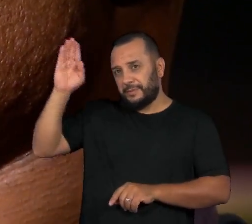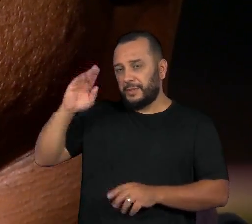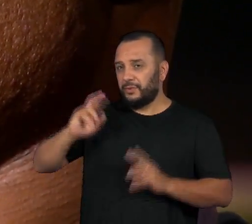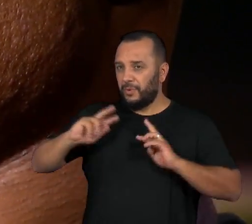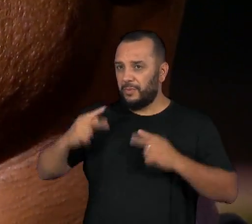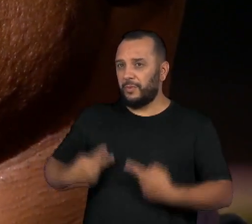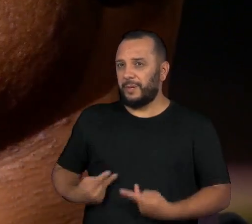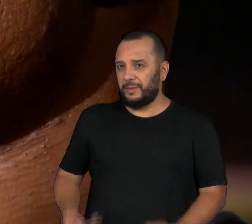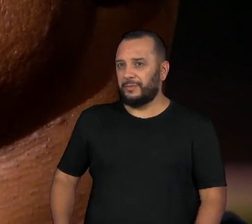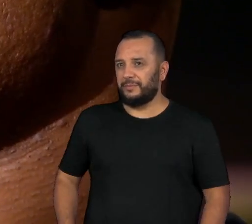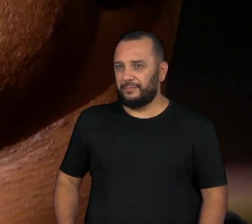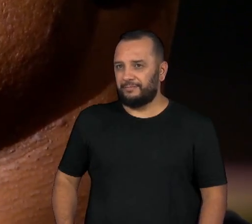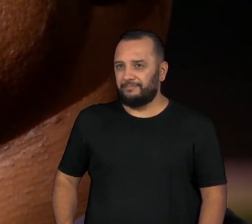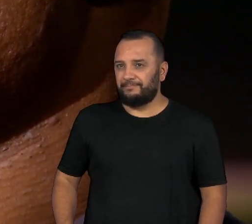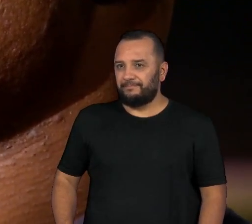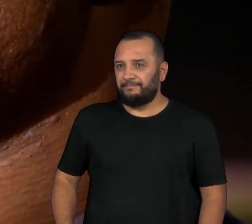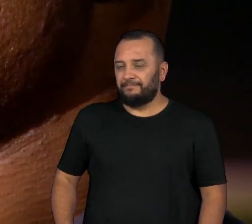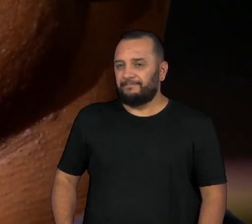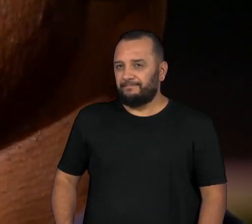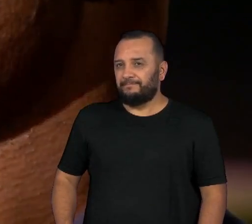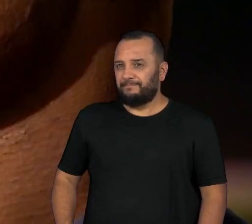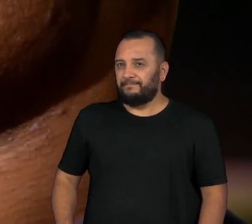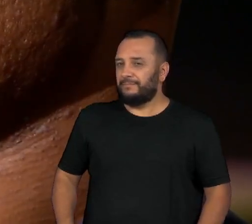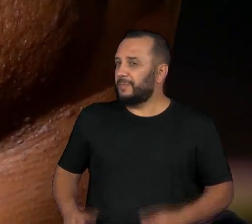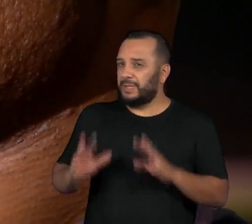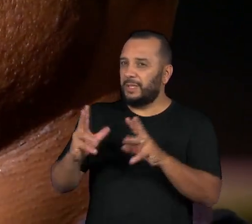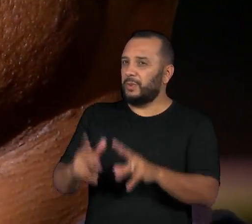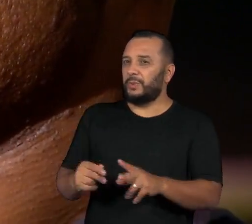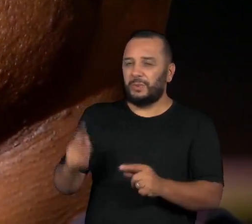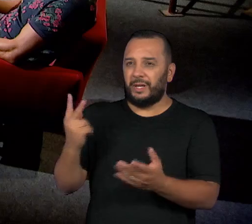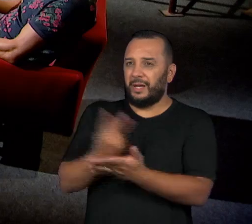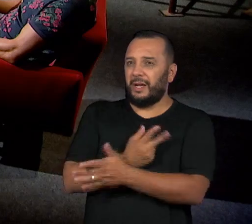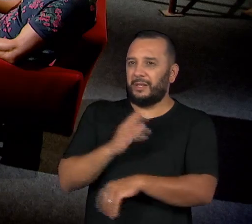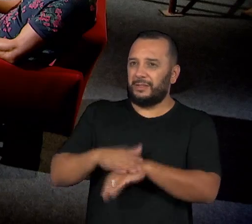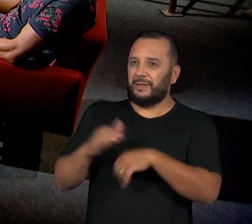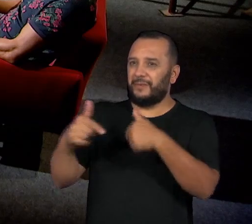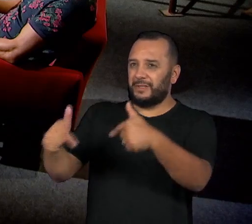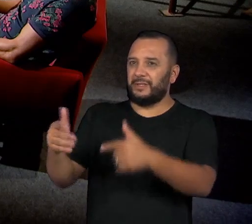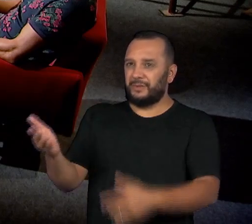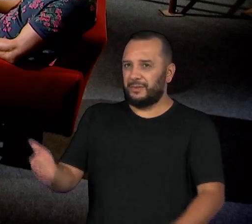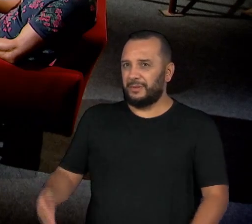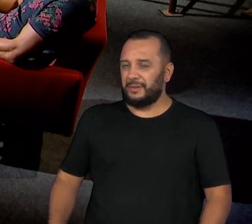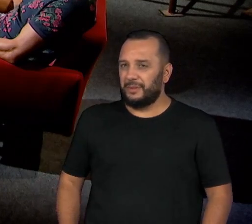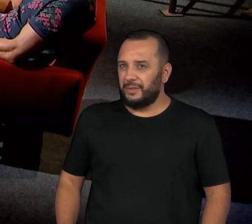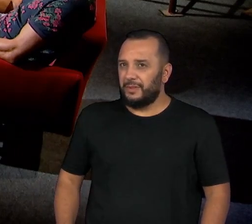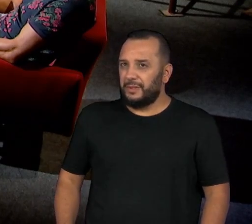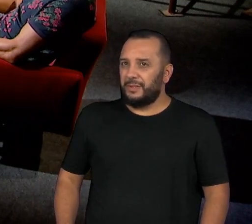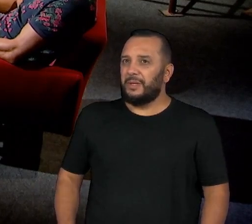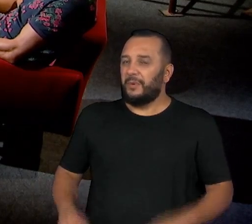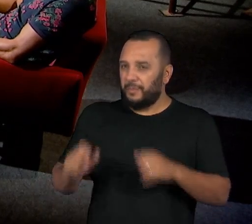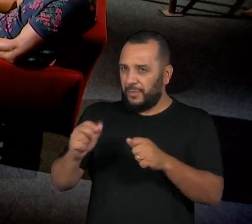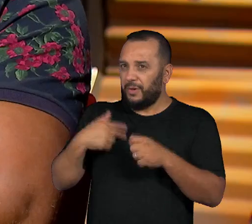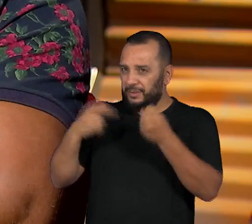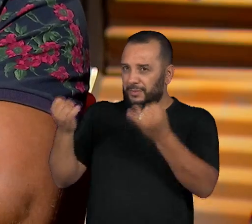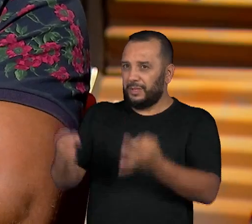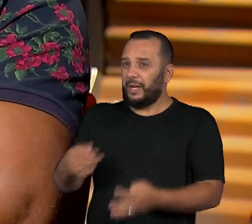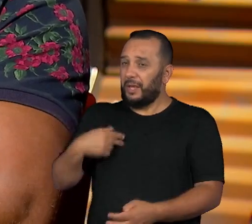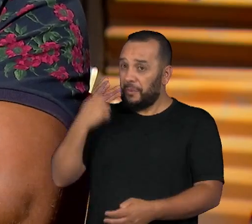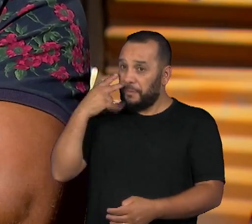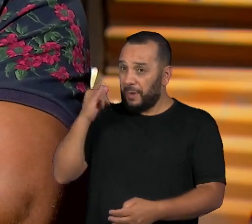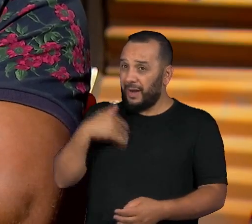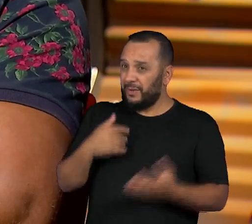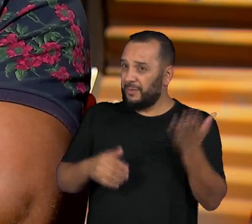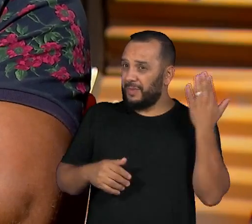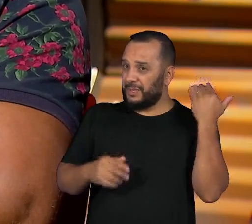humano. Então, tá tudo errado o que você tá fazendo. Eu posso te falar isso porque eu sou teu pai e já fiz